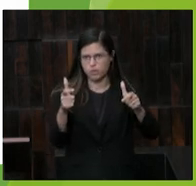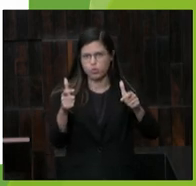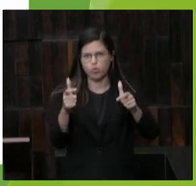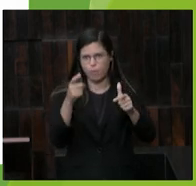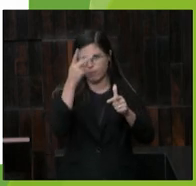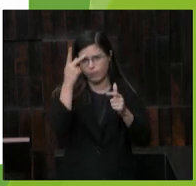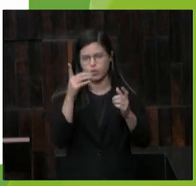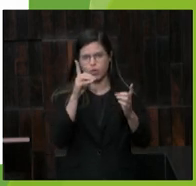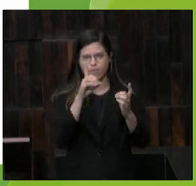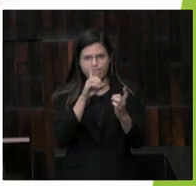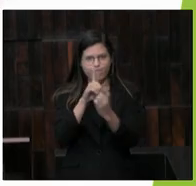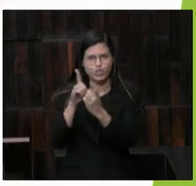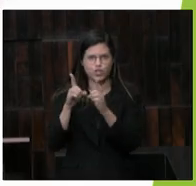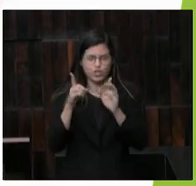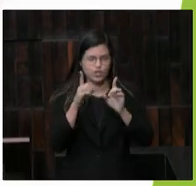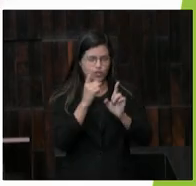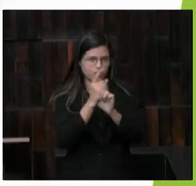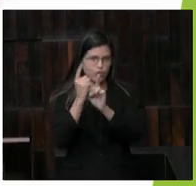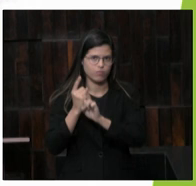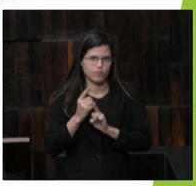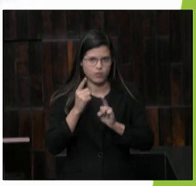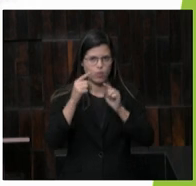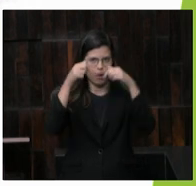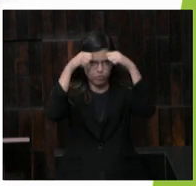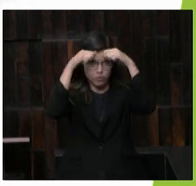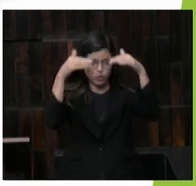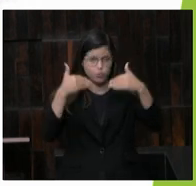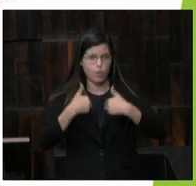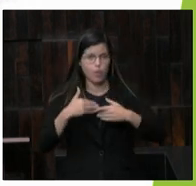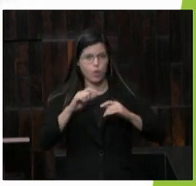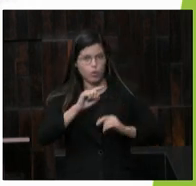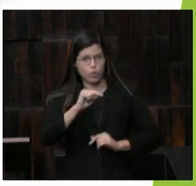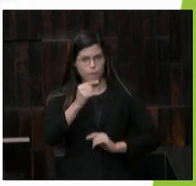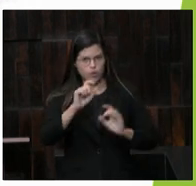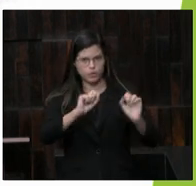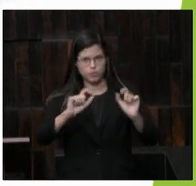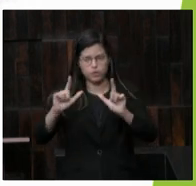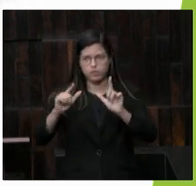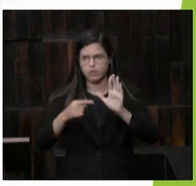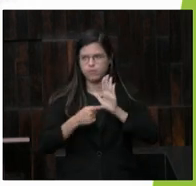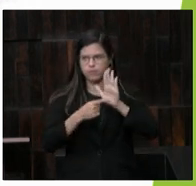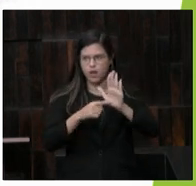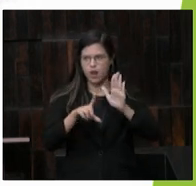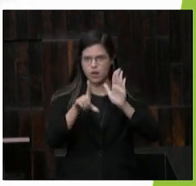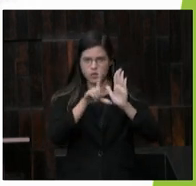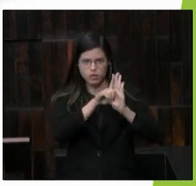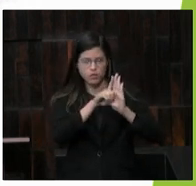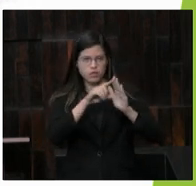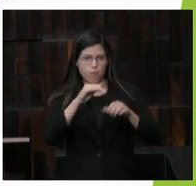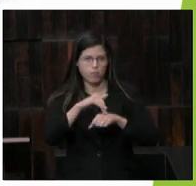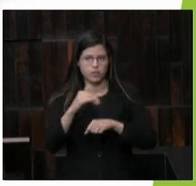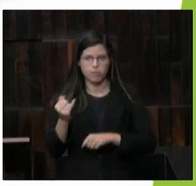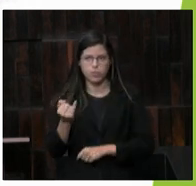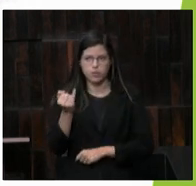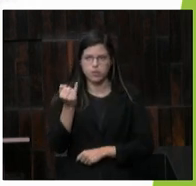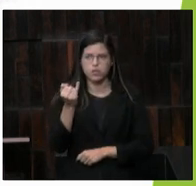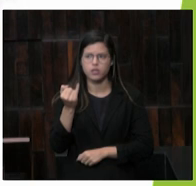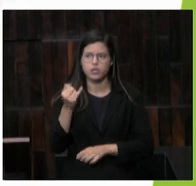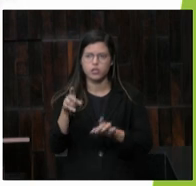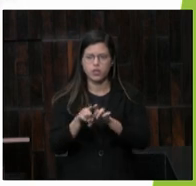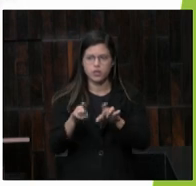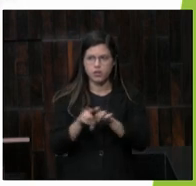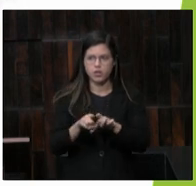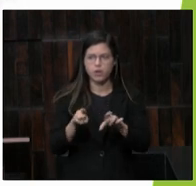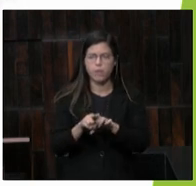diagnosticadas com autismo. Aí, no próximo slide, eu trouxe aqui, né, a legislação mais importante, os números, a